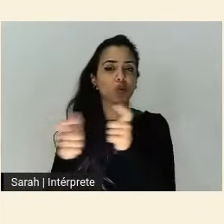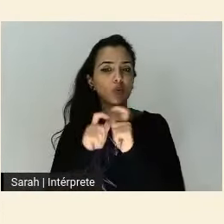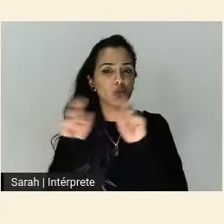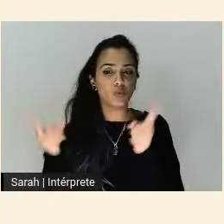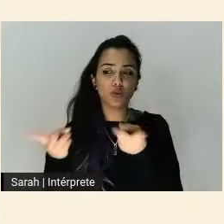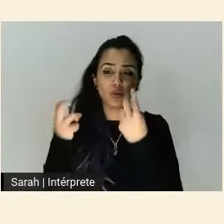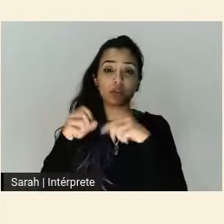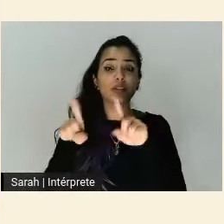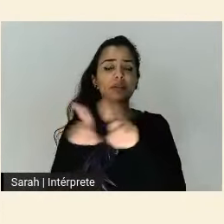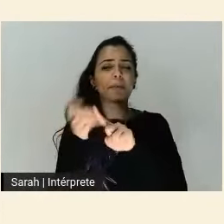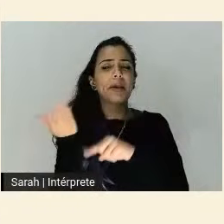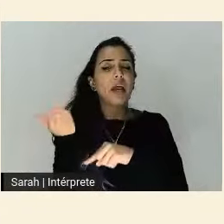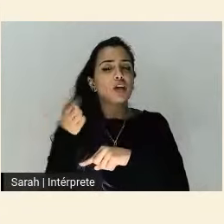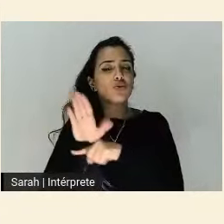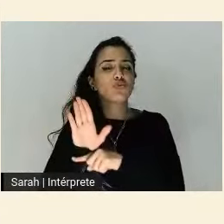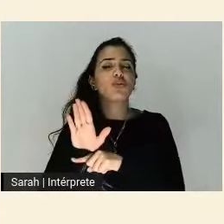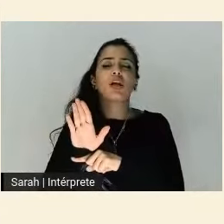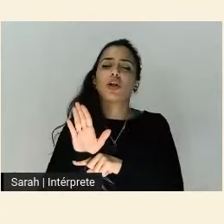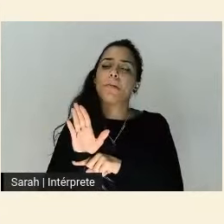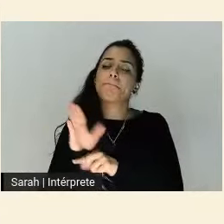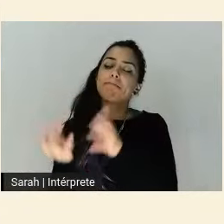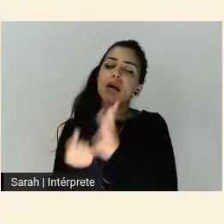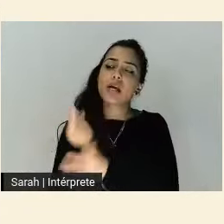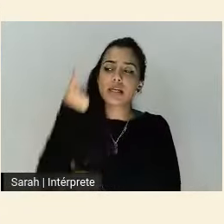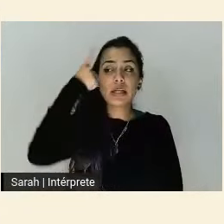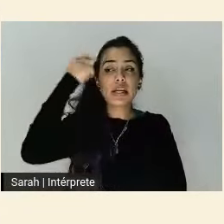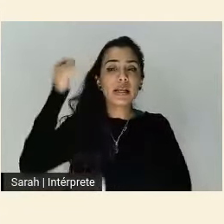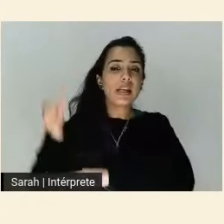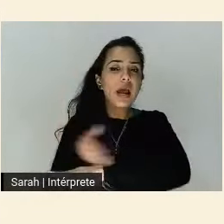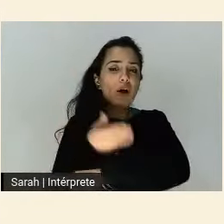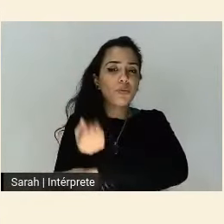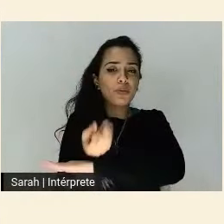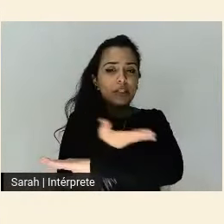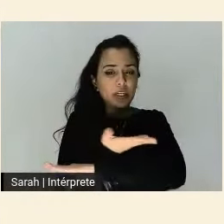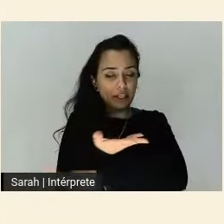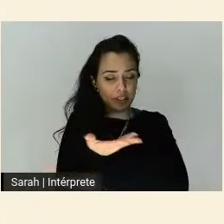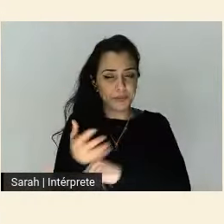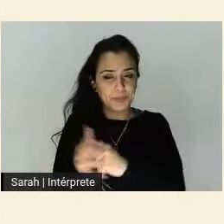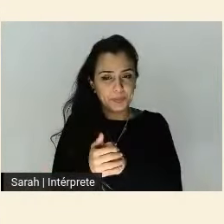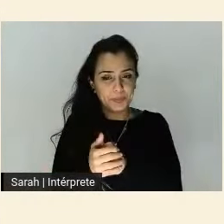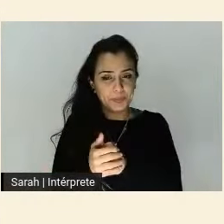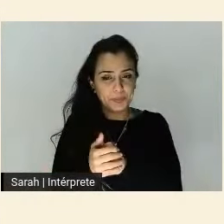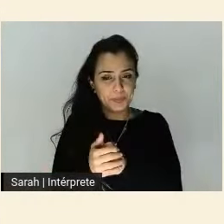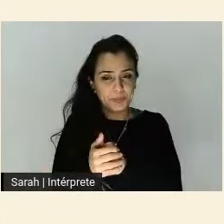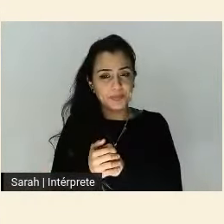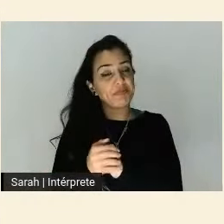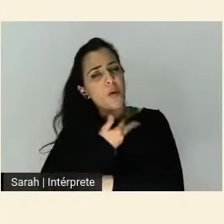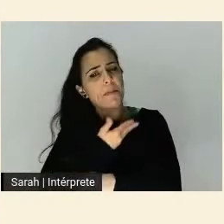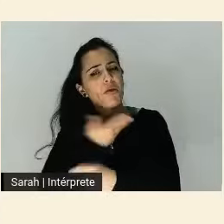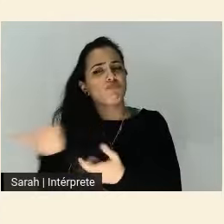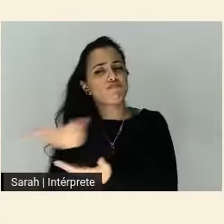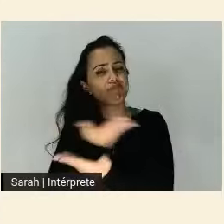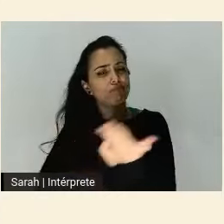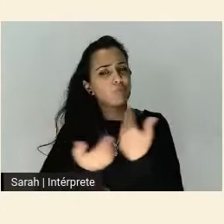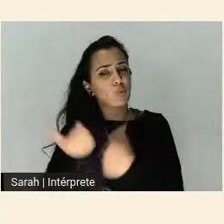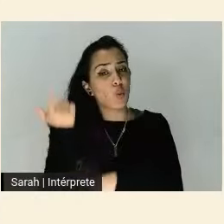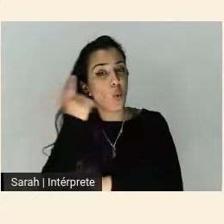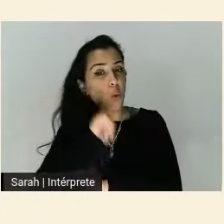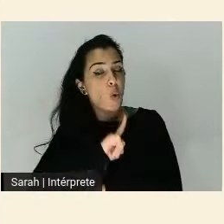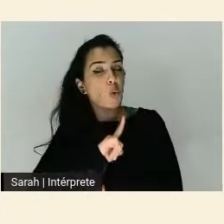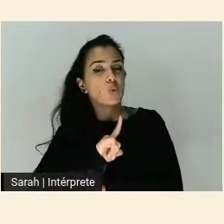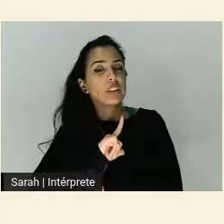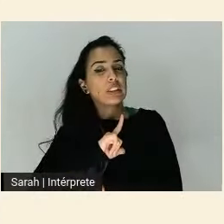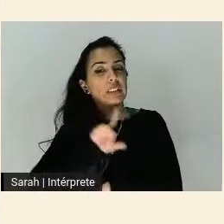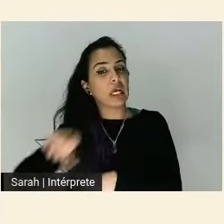inclusive, a criar esse modernismo no Pará. Foi com seus amigos que conseguiu um emprego como professor interino